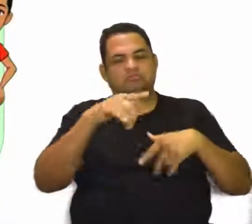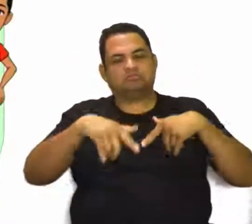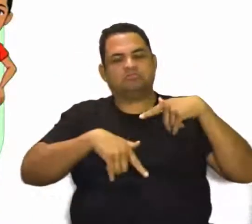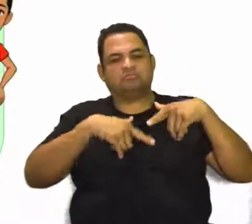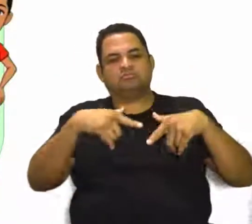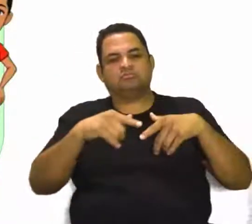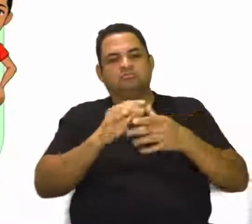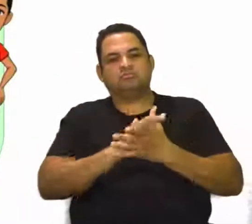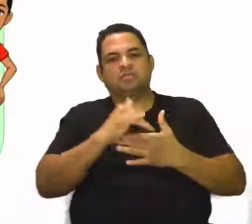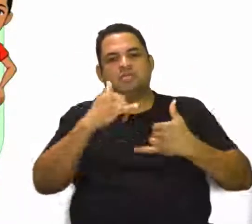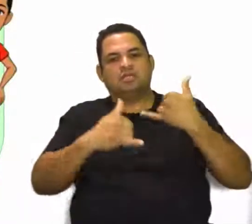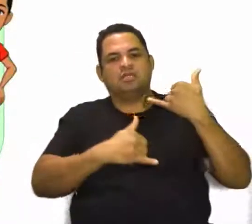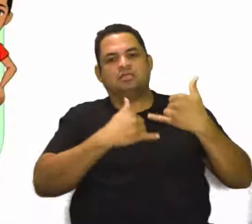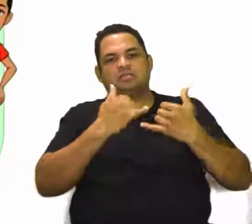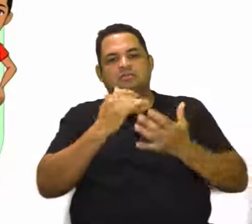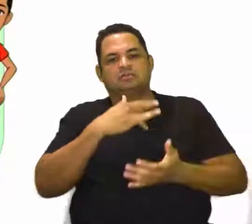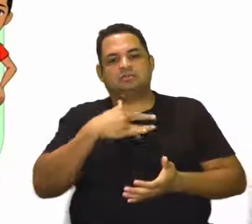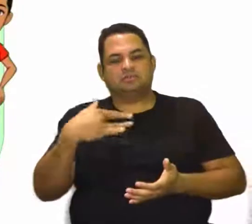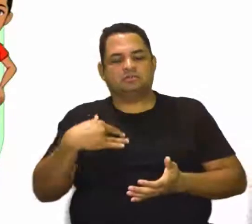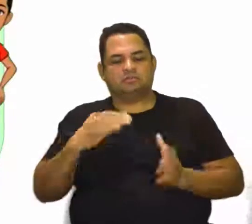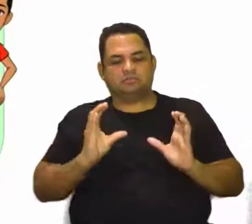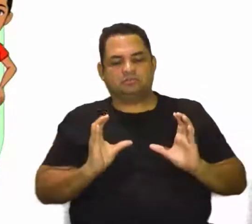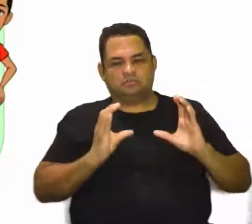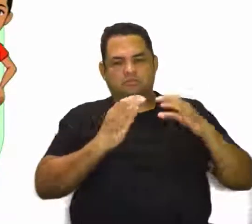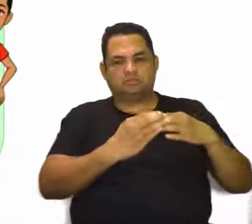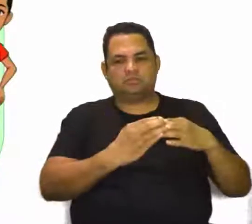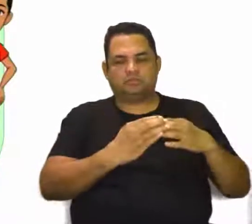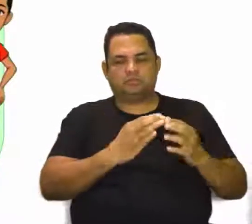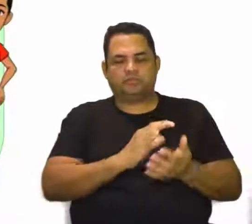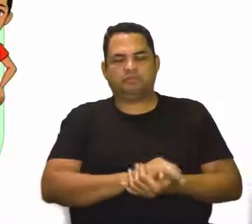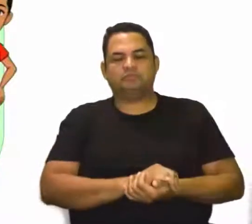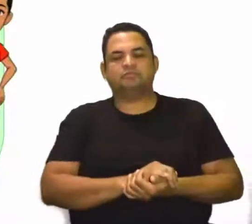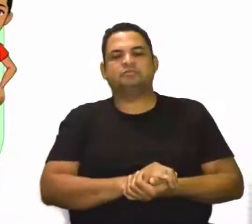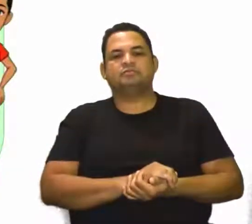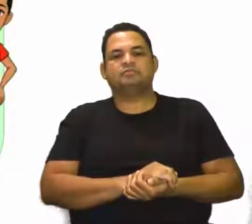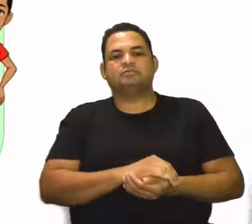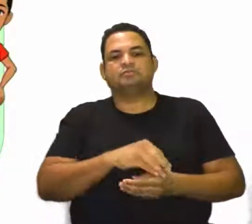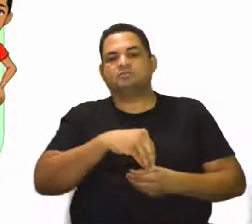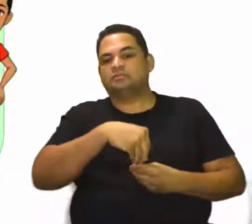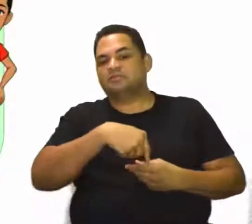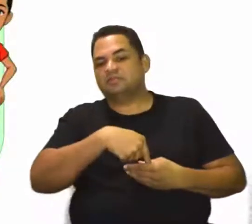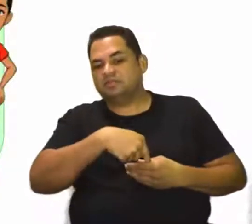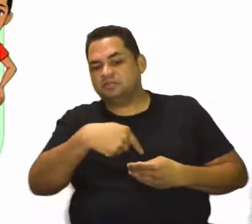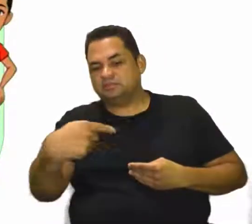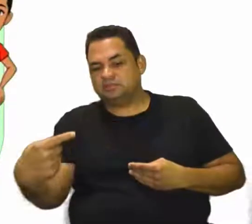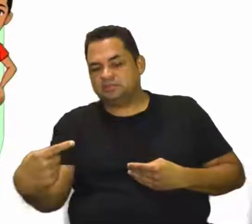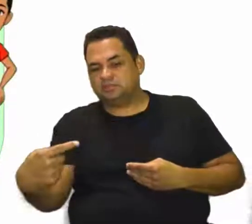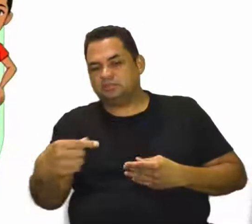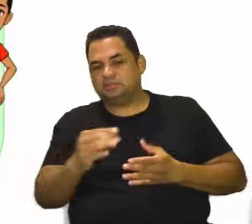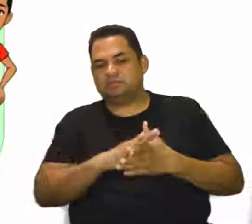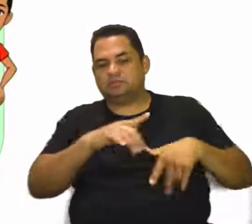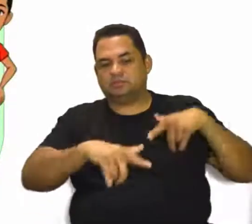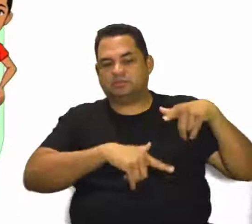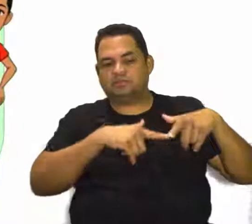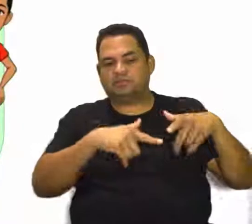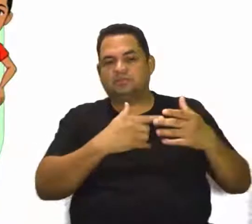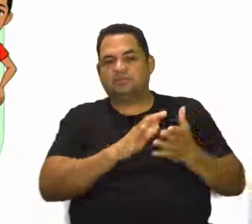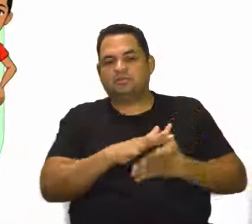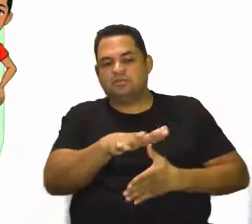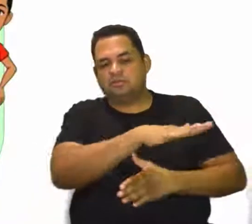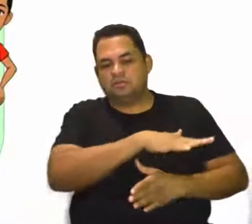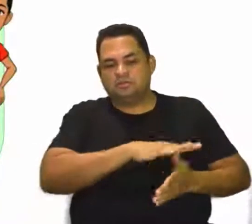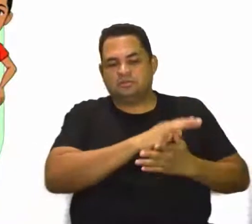aqui lazer e saúde coletiva. Então a gente vai sair um pouco da abordagem de trabalho e mercado